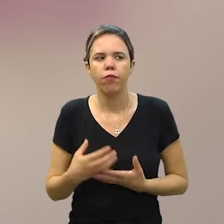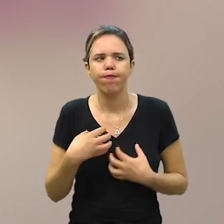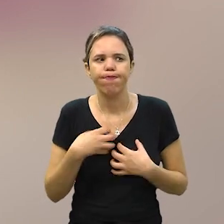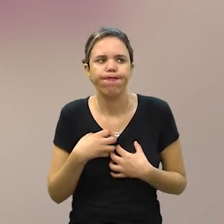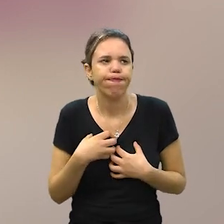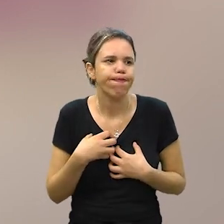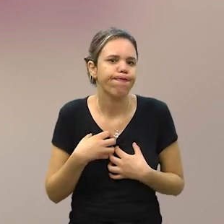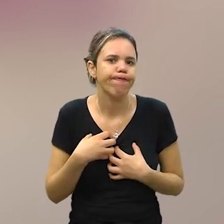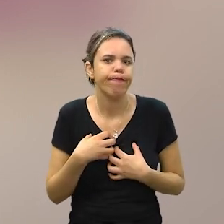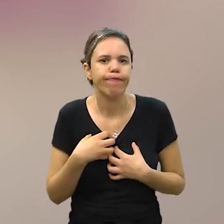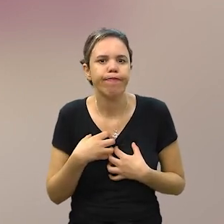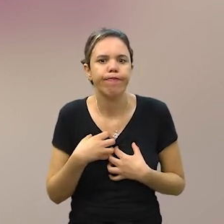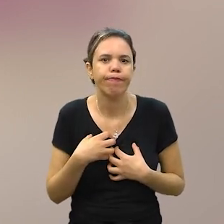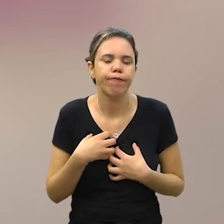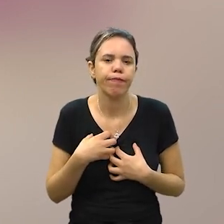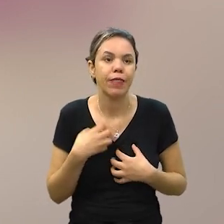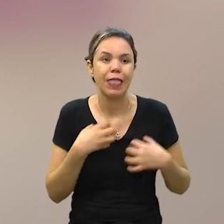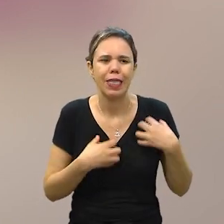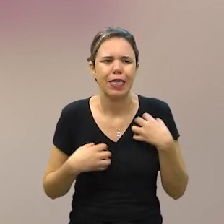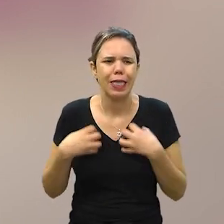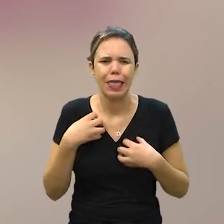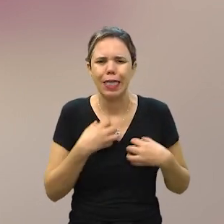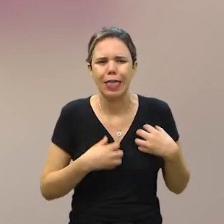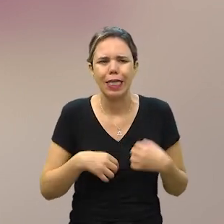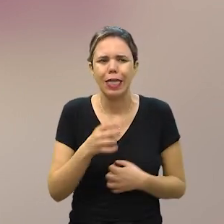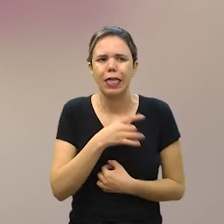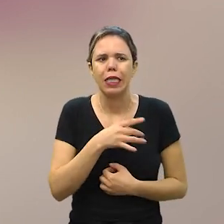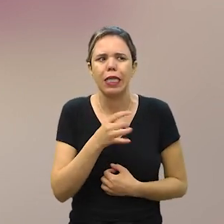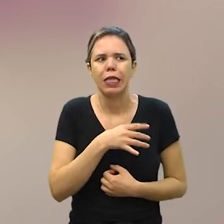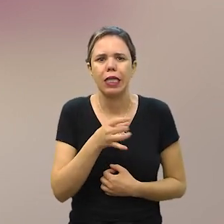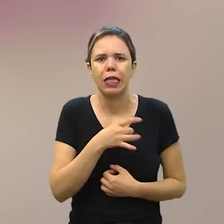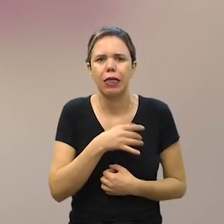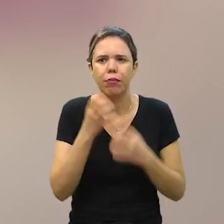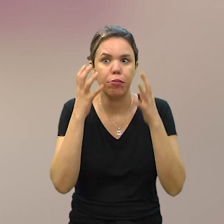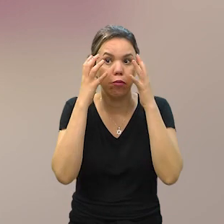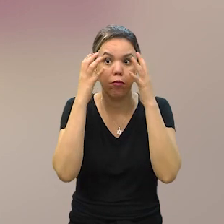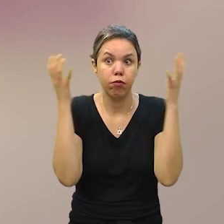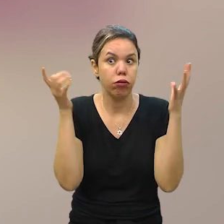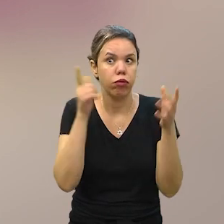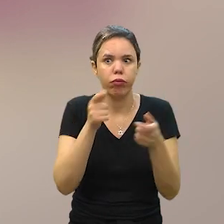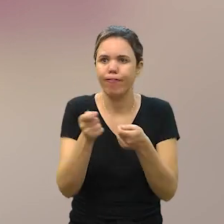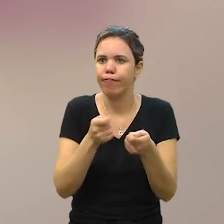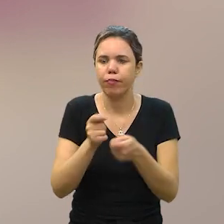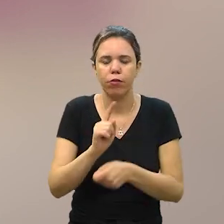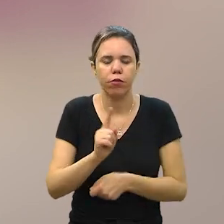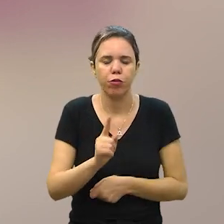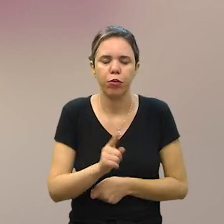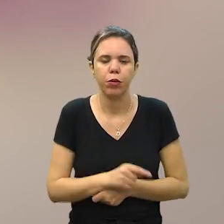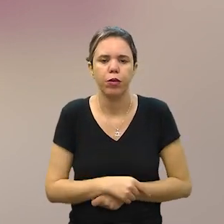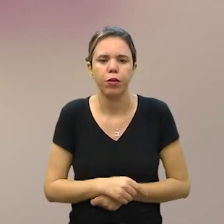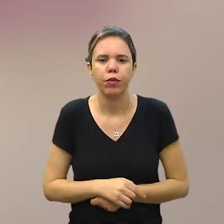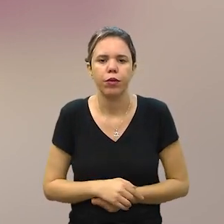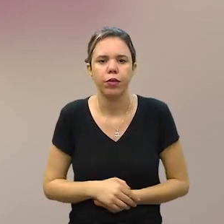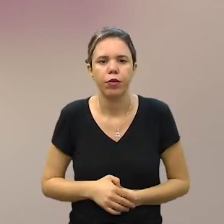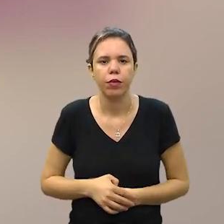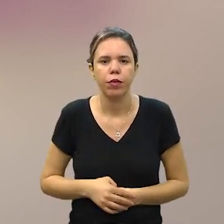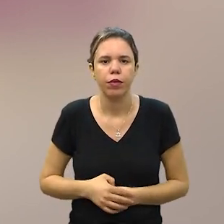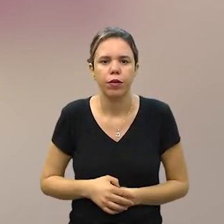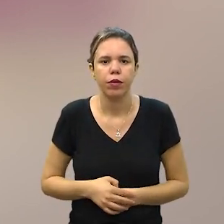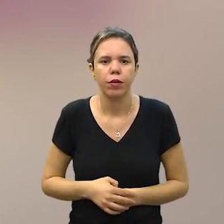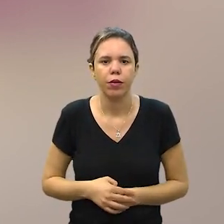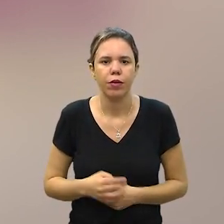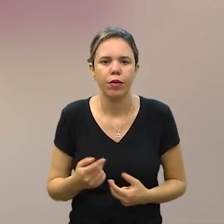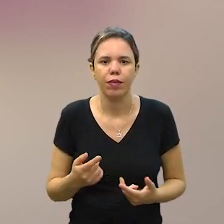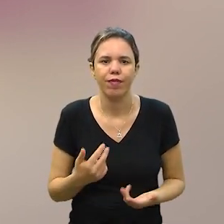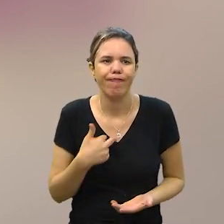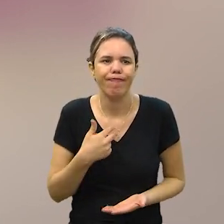sentir um terror, um medo que ela não consegue controlar, né?